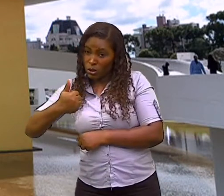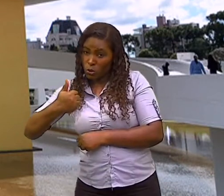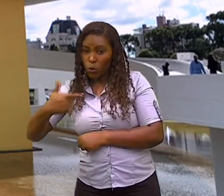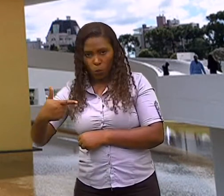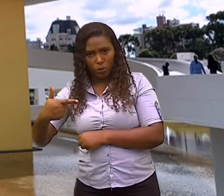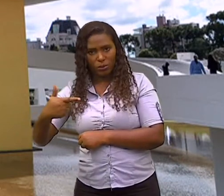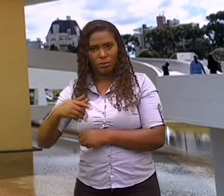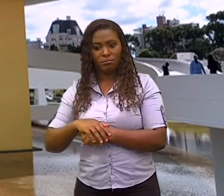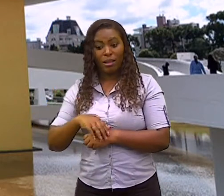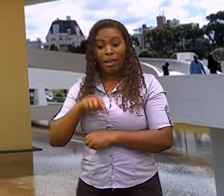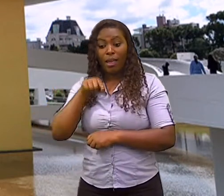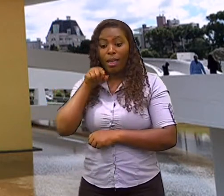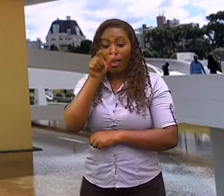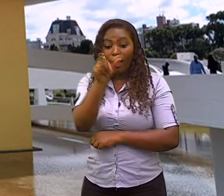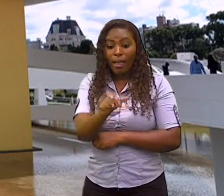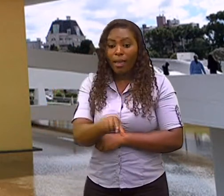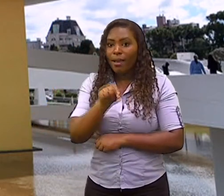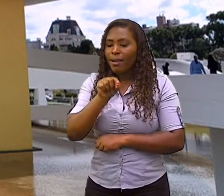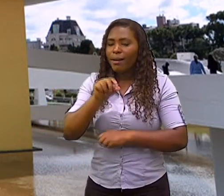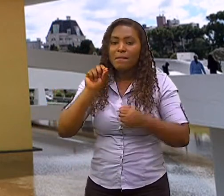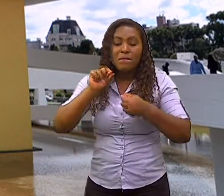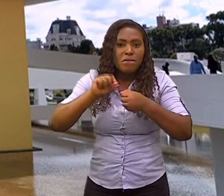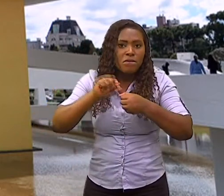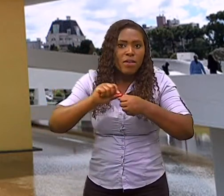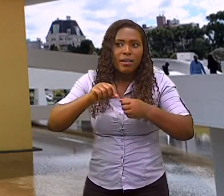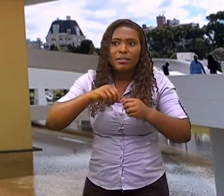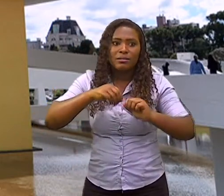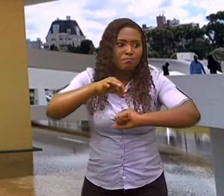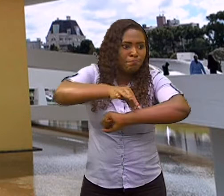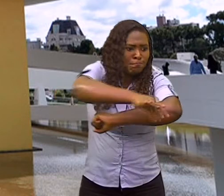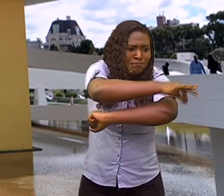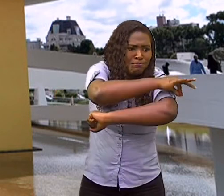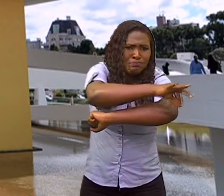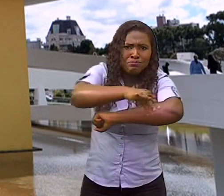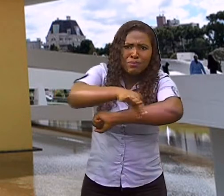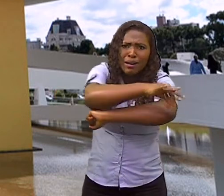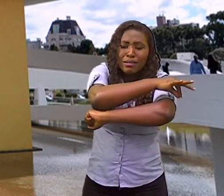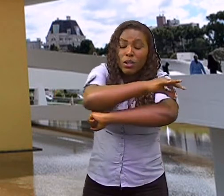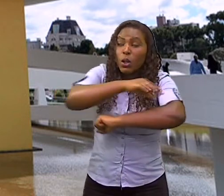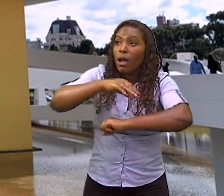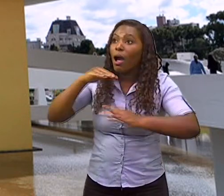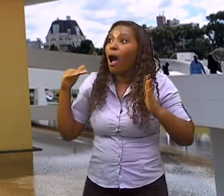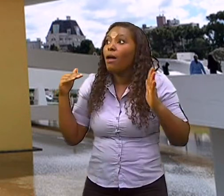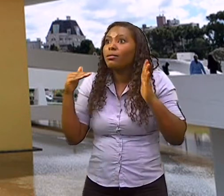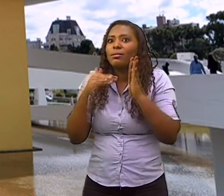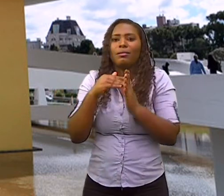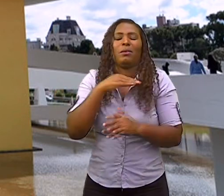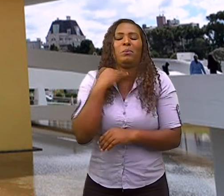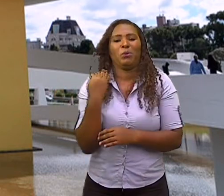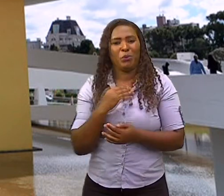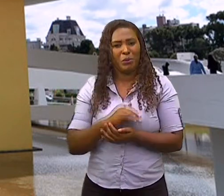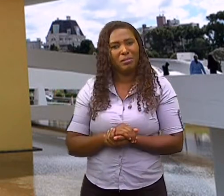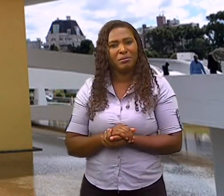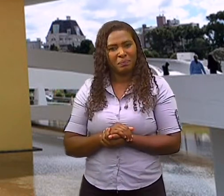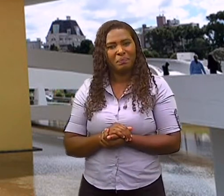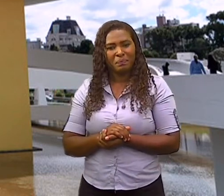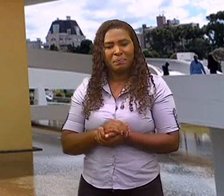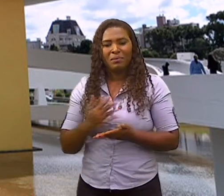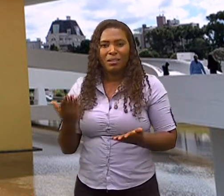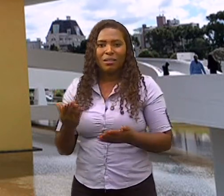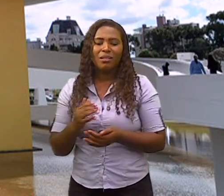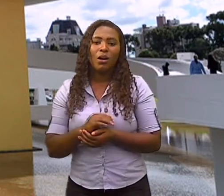o final da sua vida. E em 1956, Juscelino Kubitschek, o presidente da época,